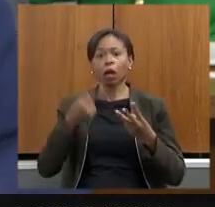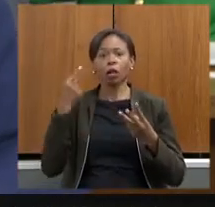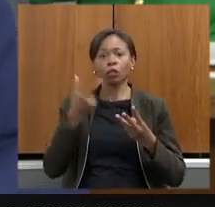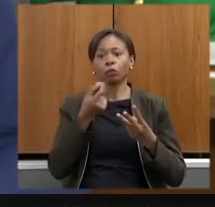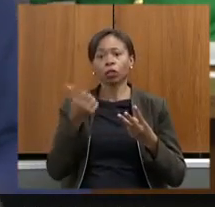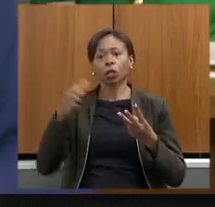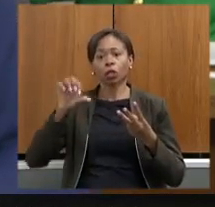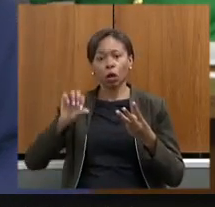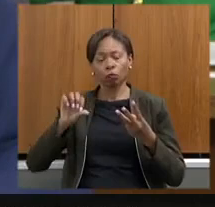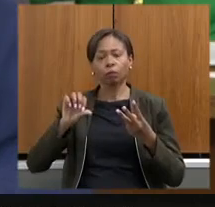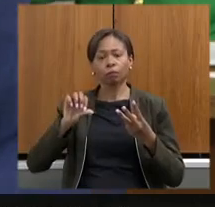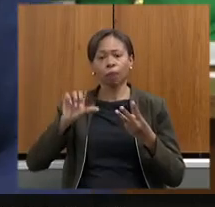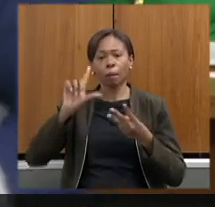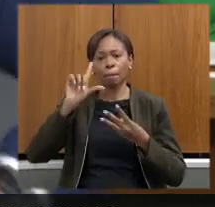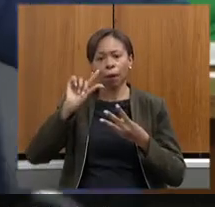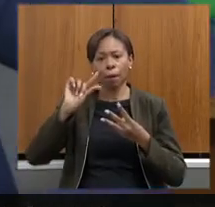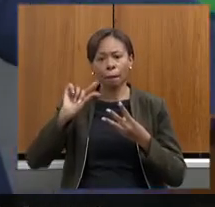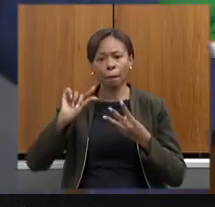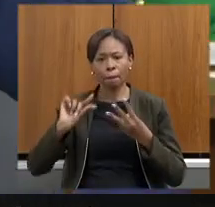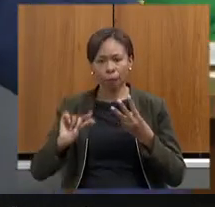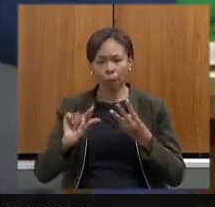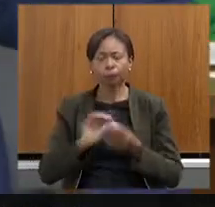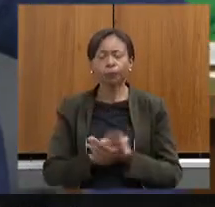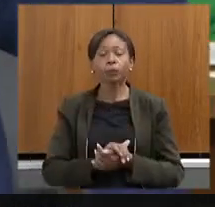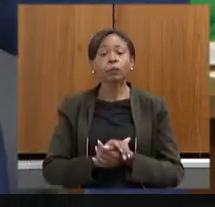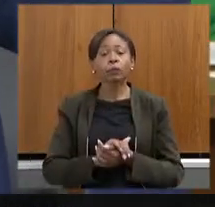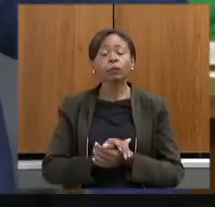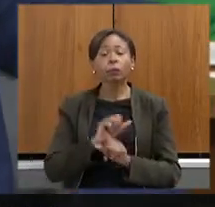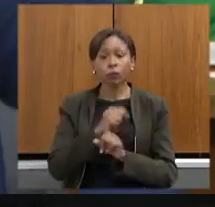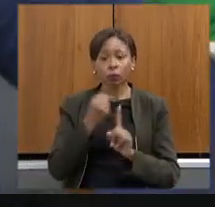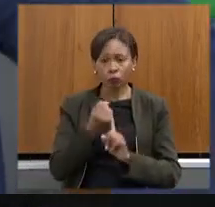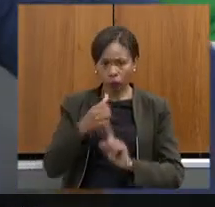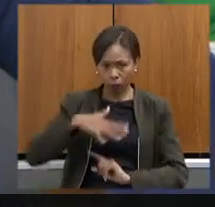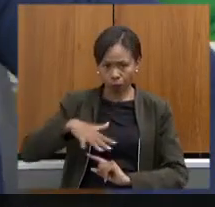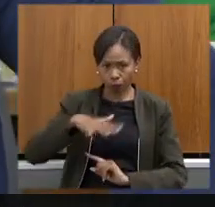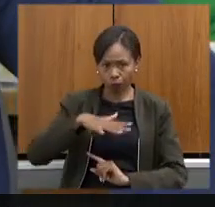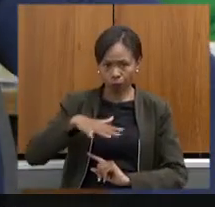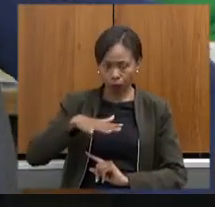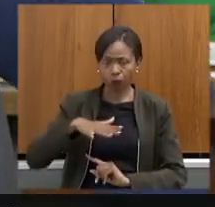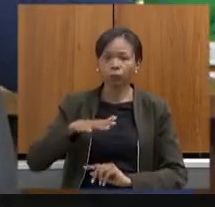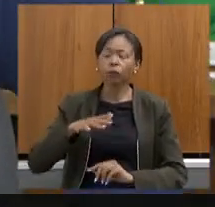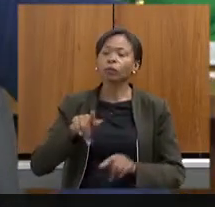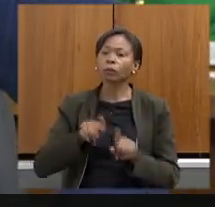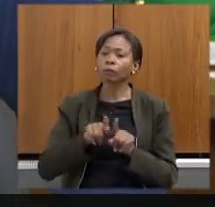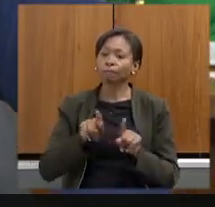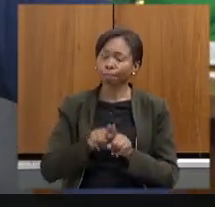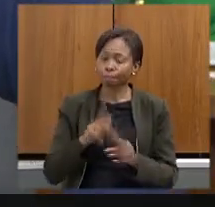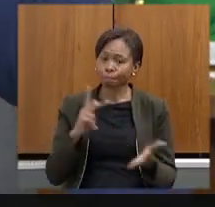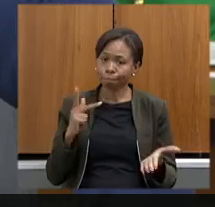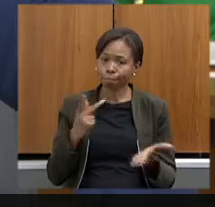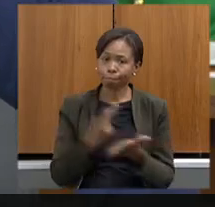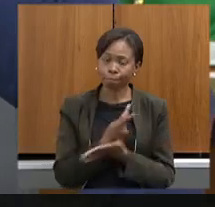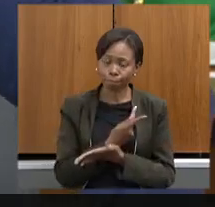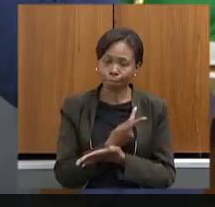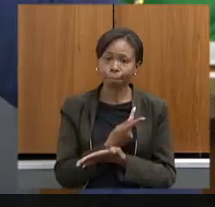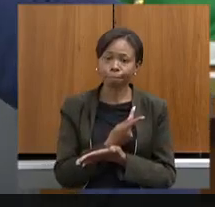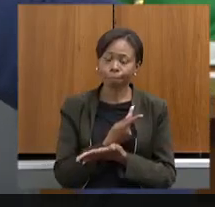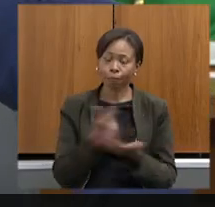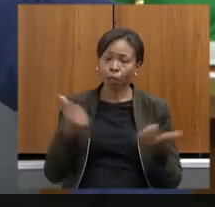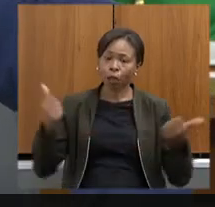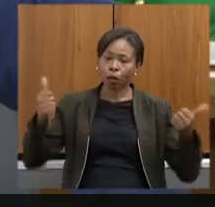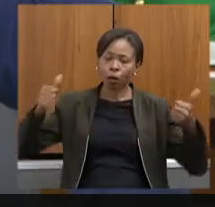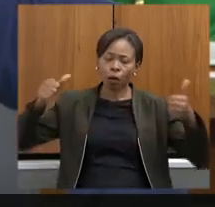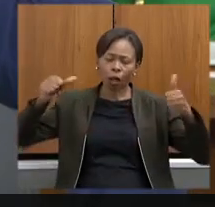e na área social nós tivemos uma mais uma tragédia humanitária